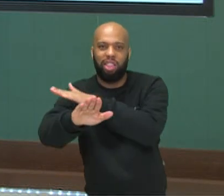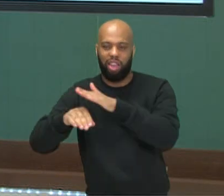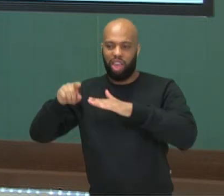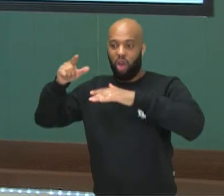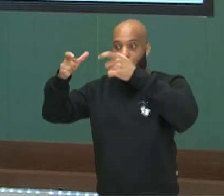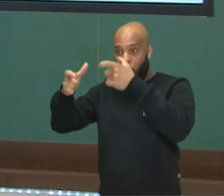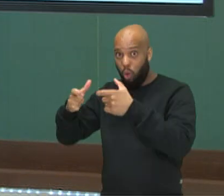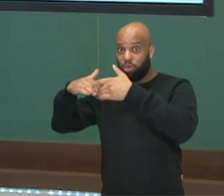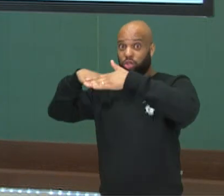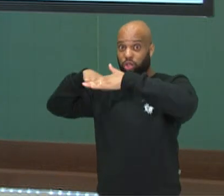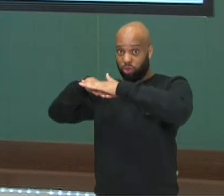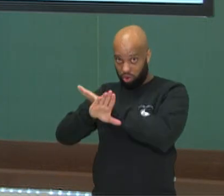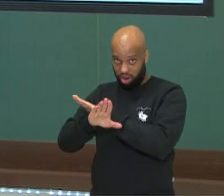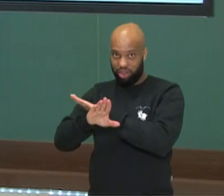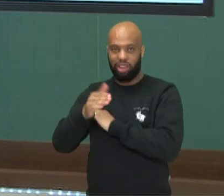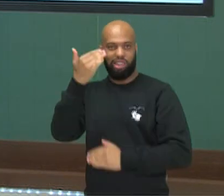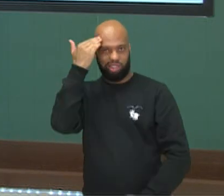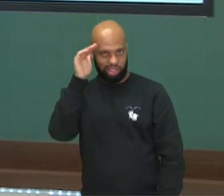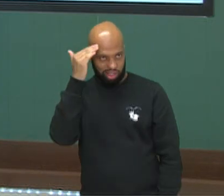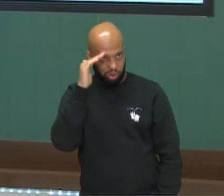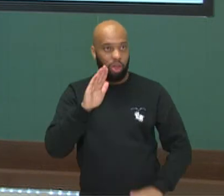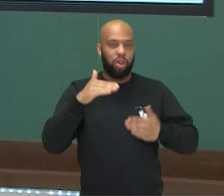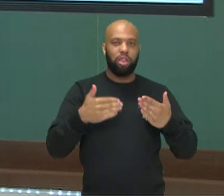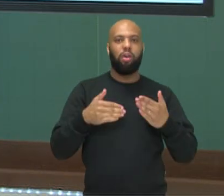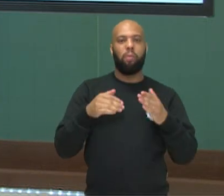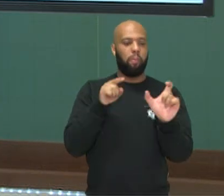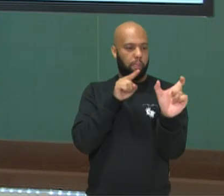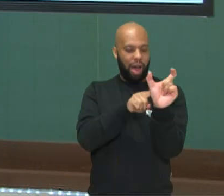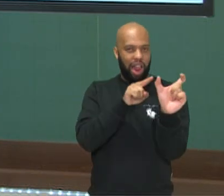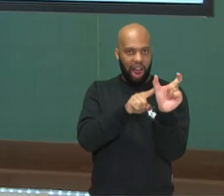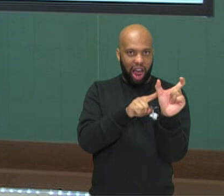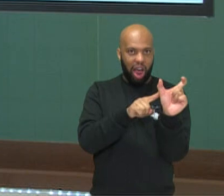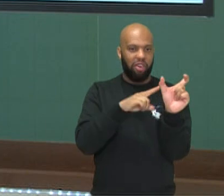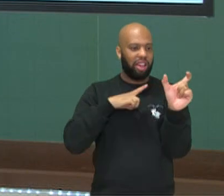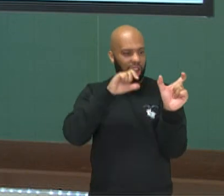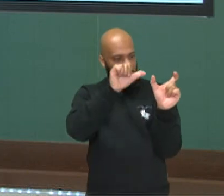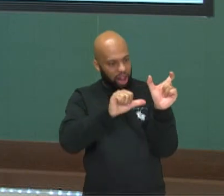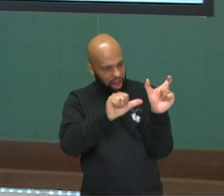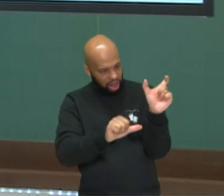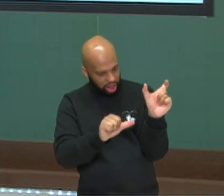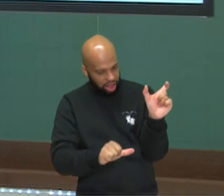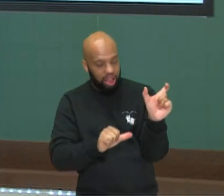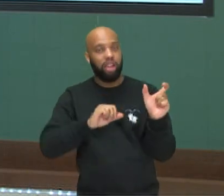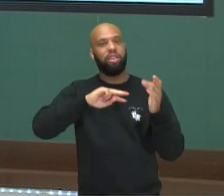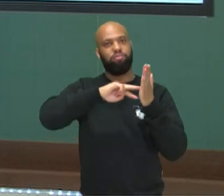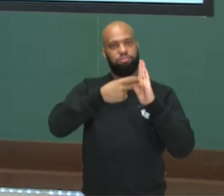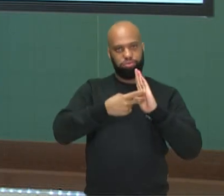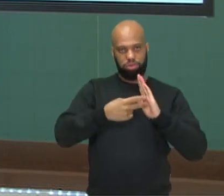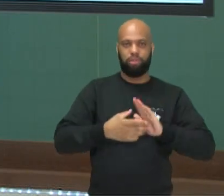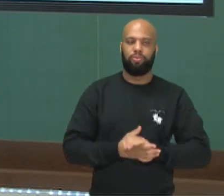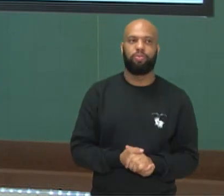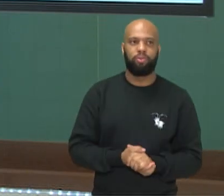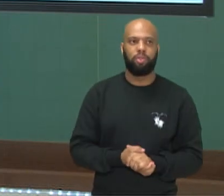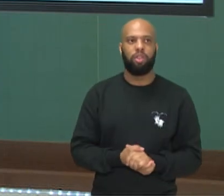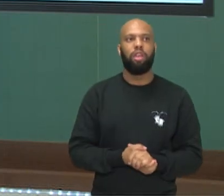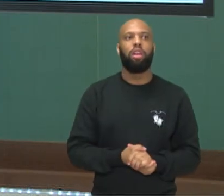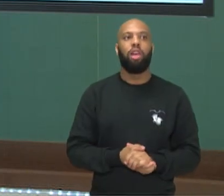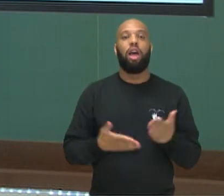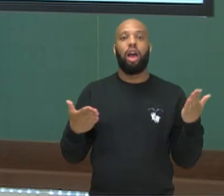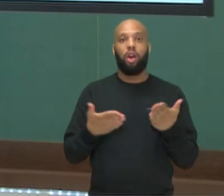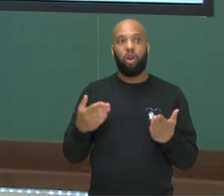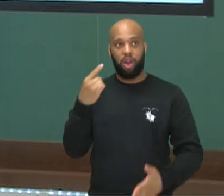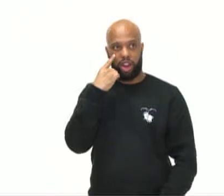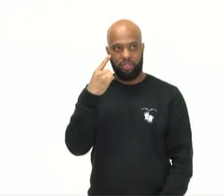essas palavras derivadas, elas também sofrem alteração de sentido. Vamos observar aqui